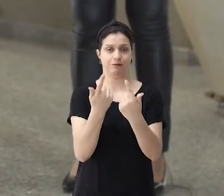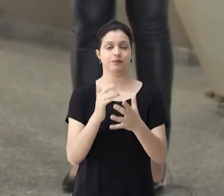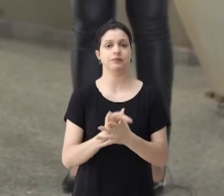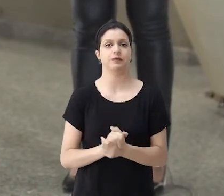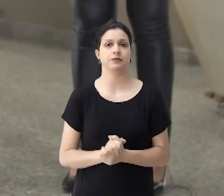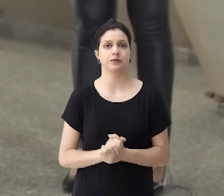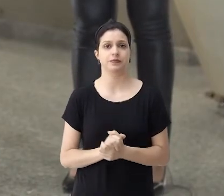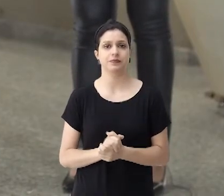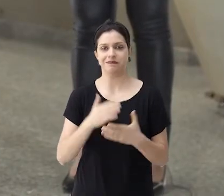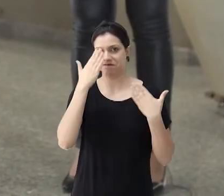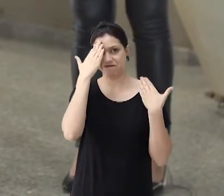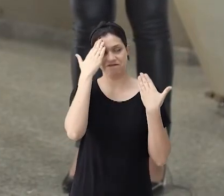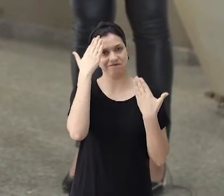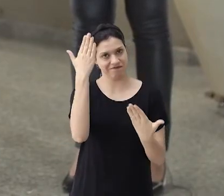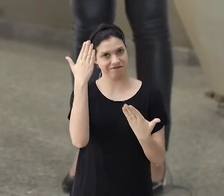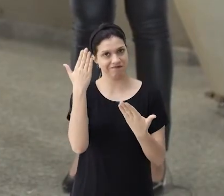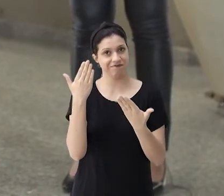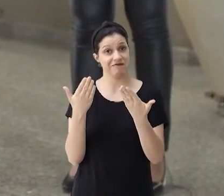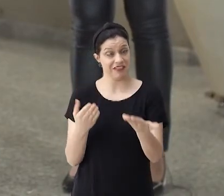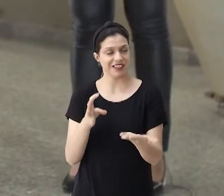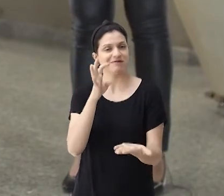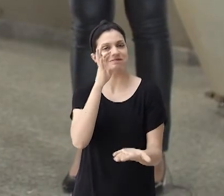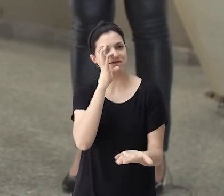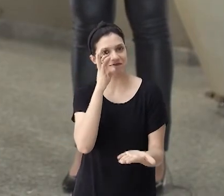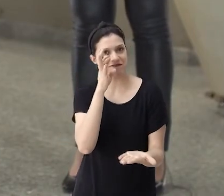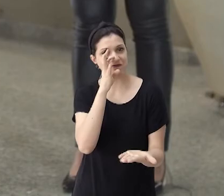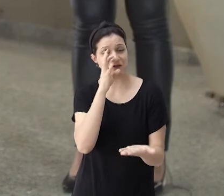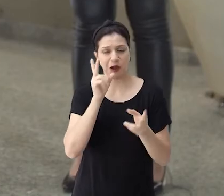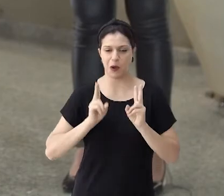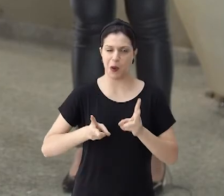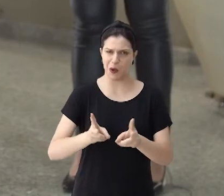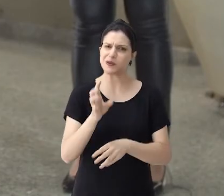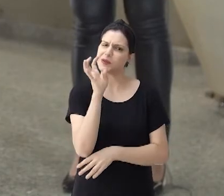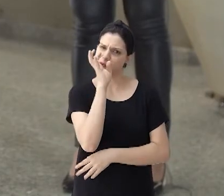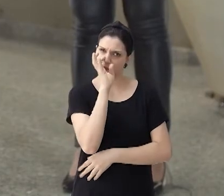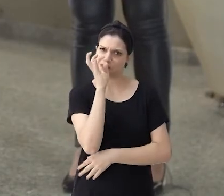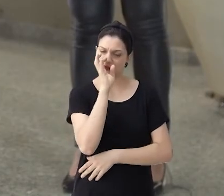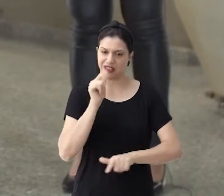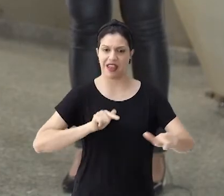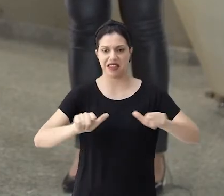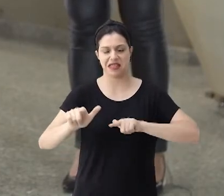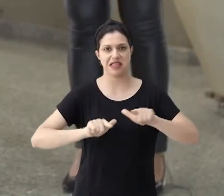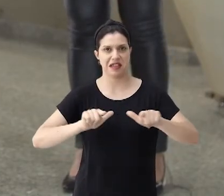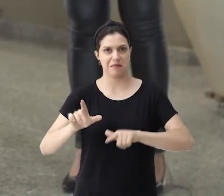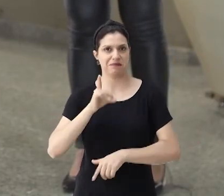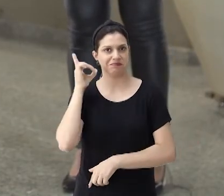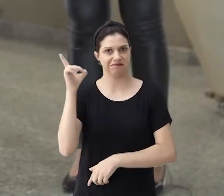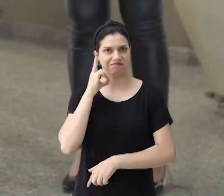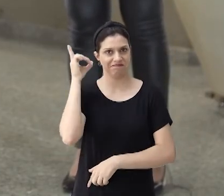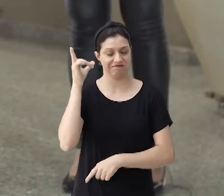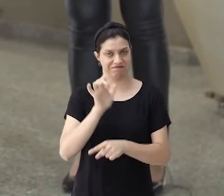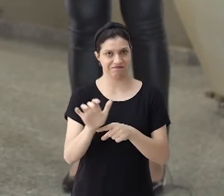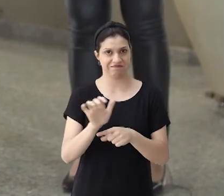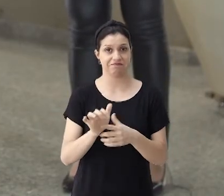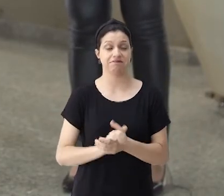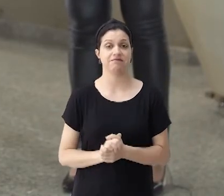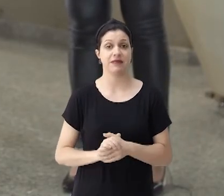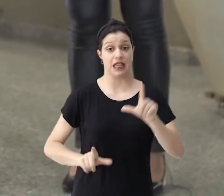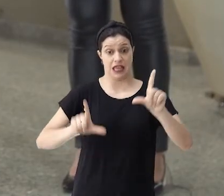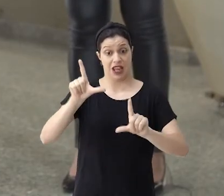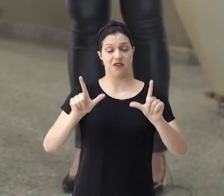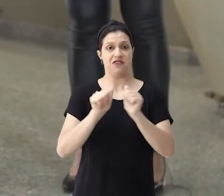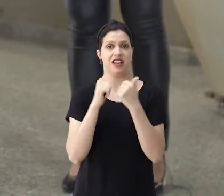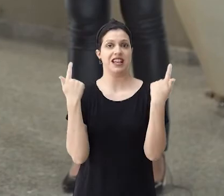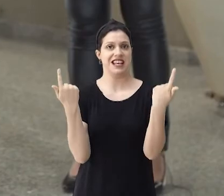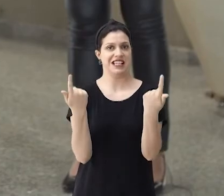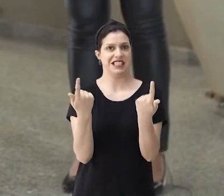na Assembleia Legislativa. Agradecemos pela sua audiência e siga acompanhando as ações do Parlamento